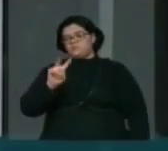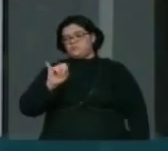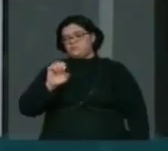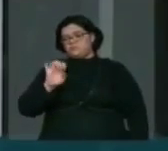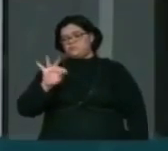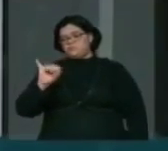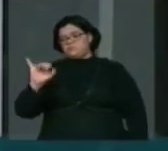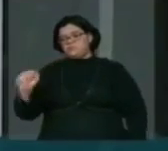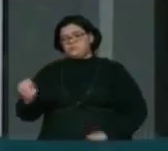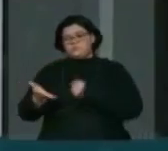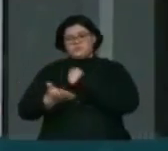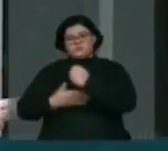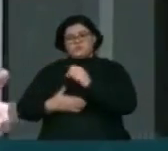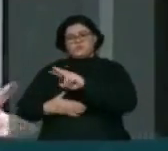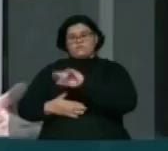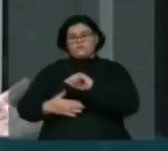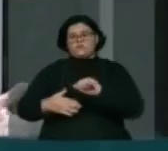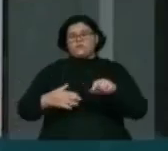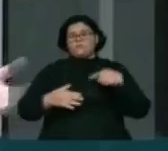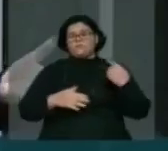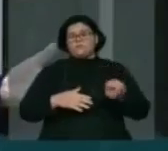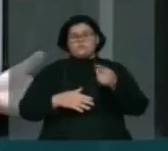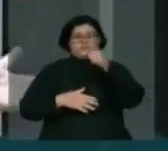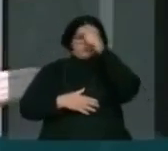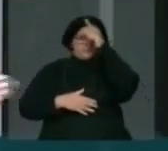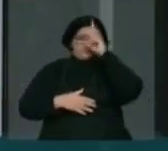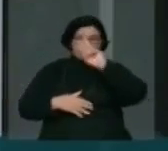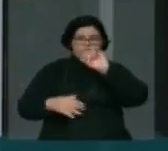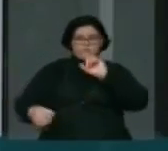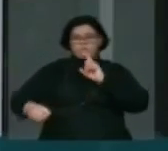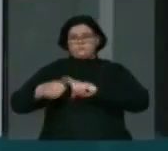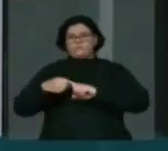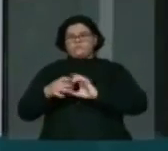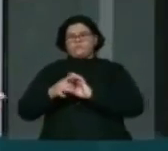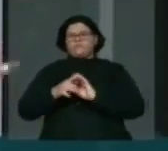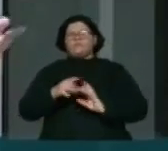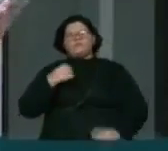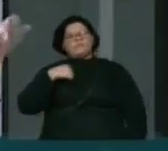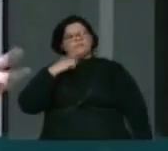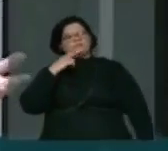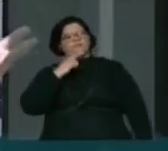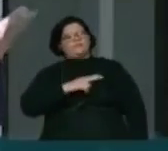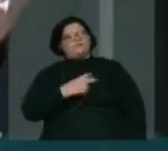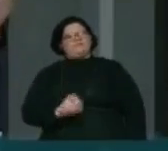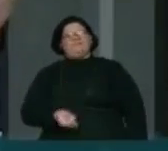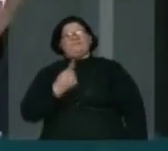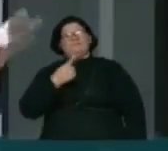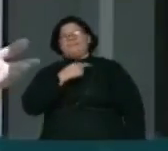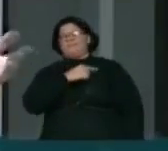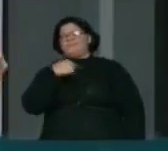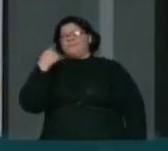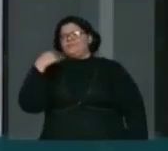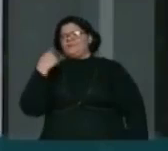se reunificar. Eu olhei para o Brizola e falei: mas esse cara está completamente maluco. Aquilo era o ano de